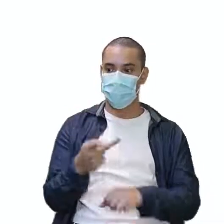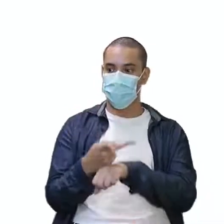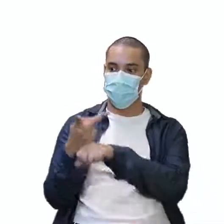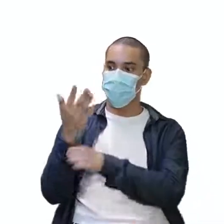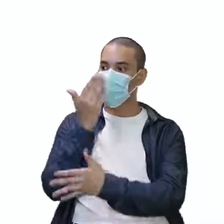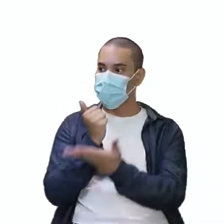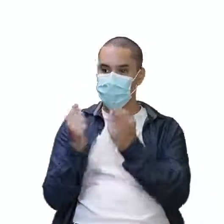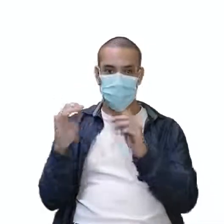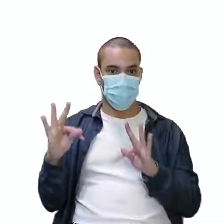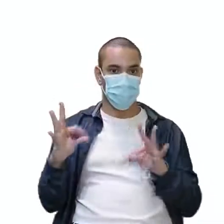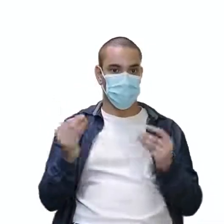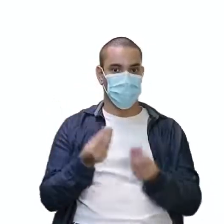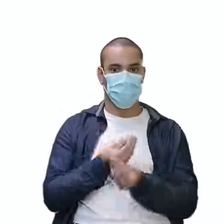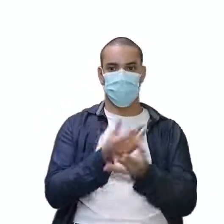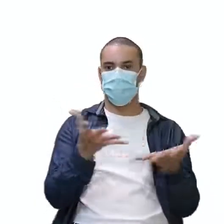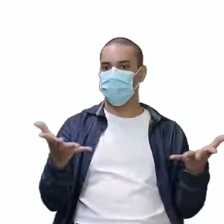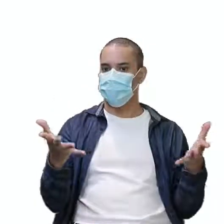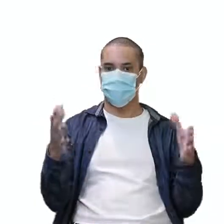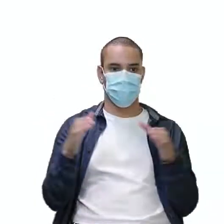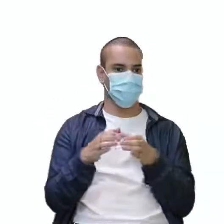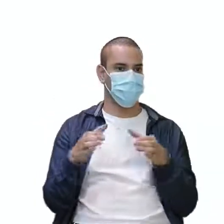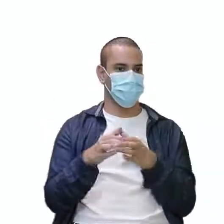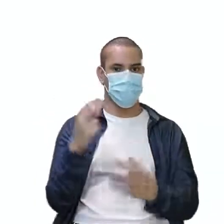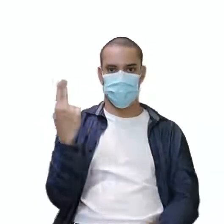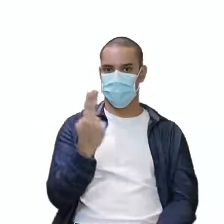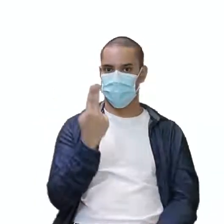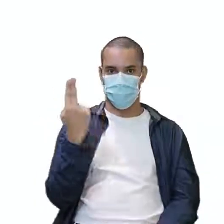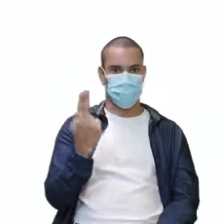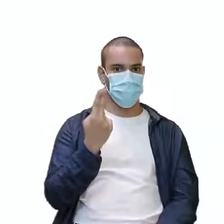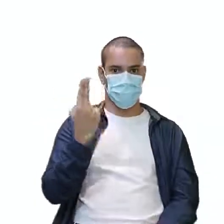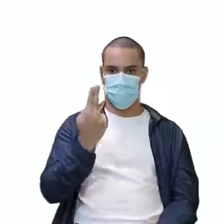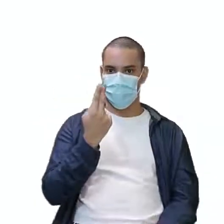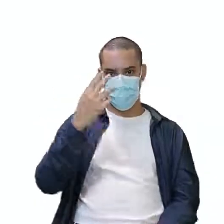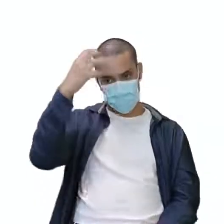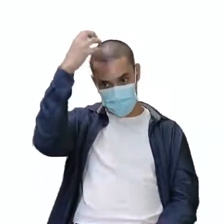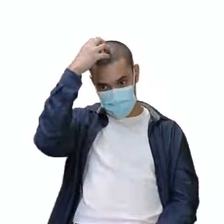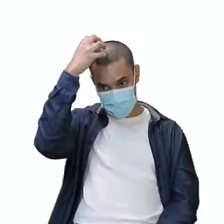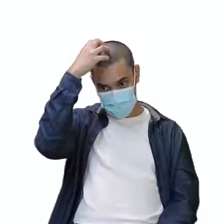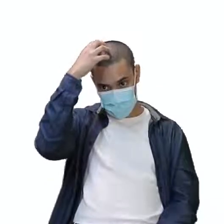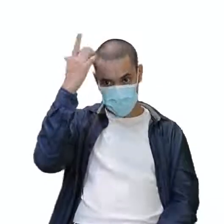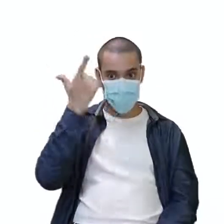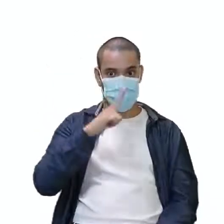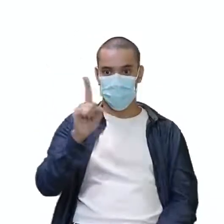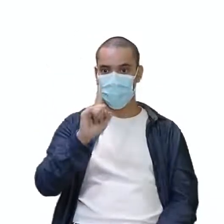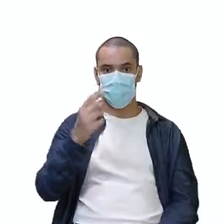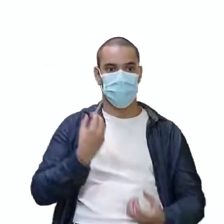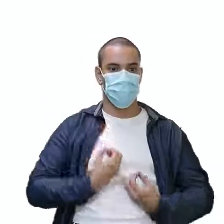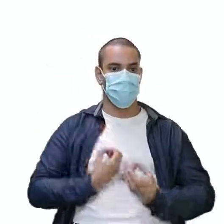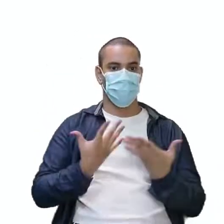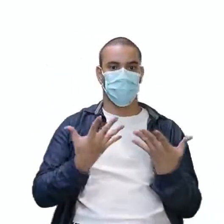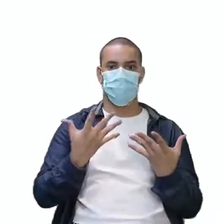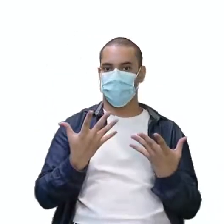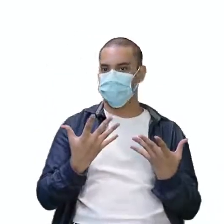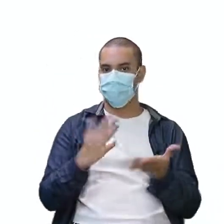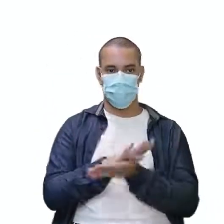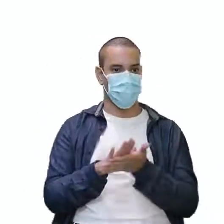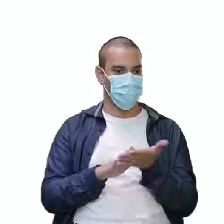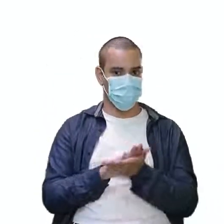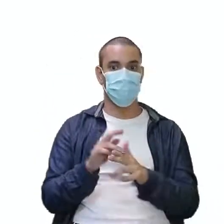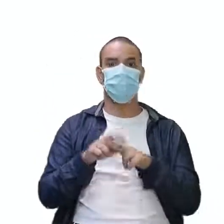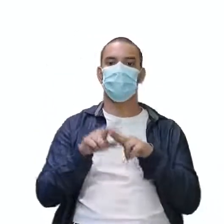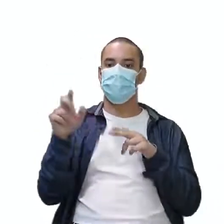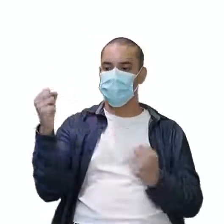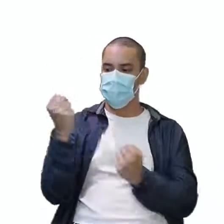seu agrupamento ali, também não ia ter jeito, né? A rainha ia ficar subnutrida e não ia conseguir produzir os seus ovos. Então, é